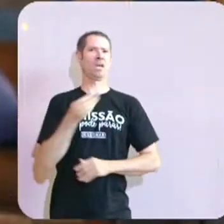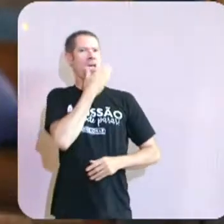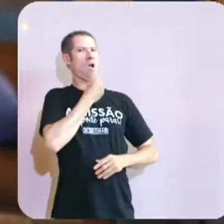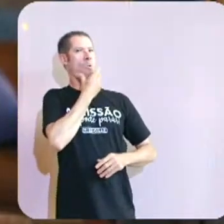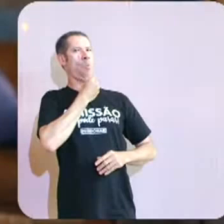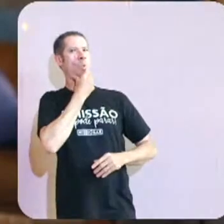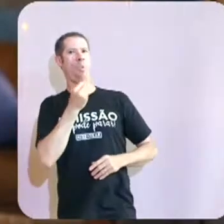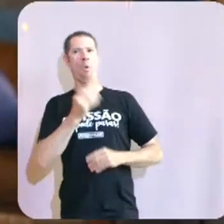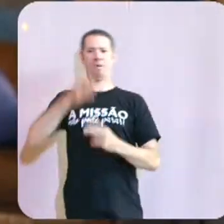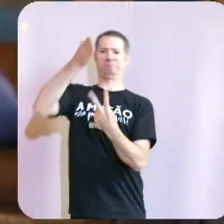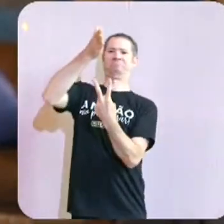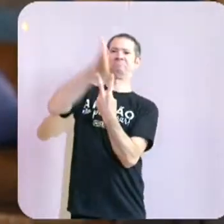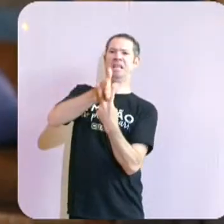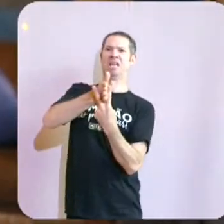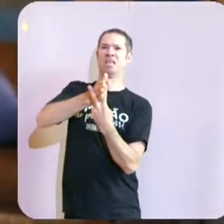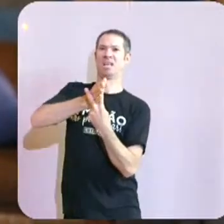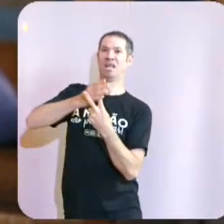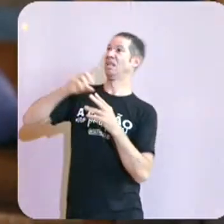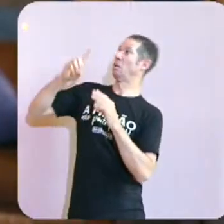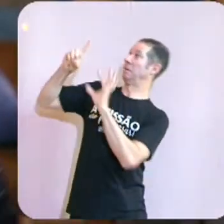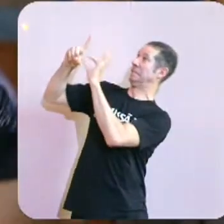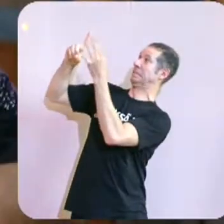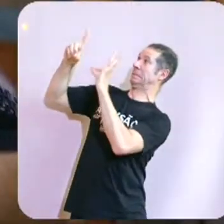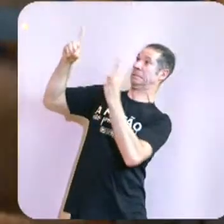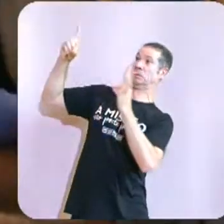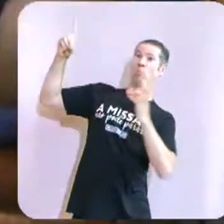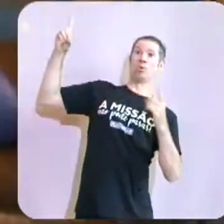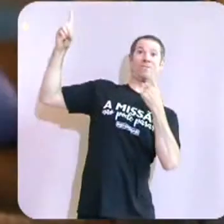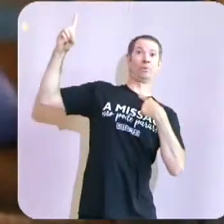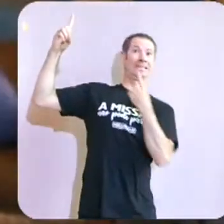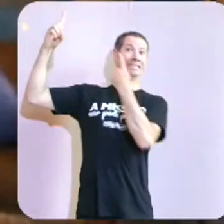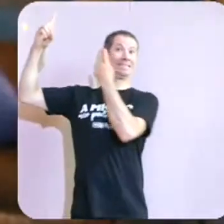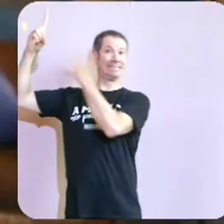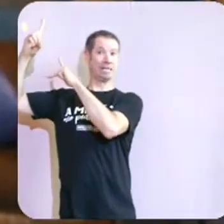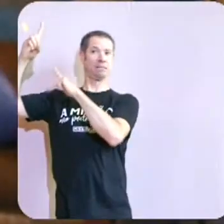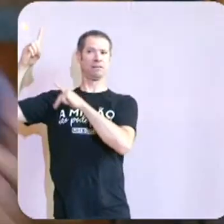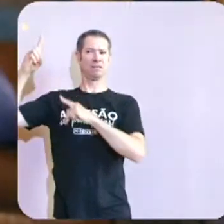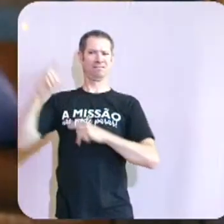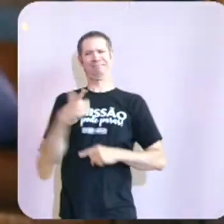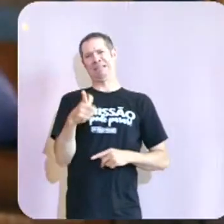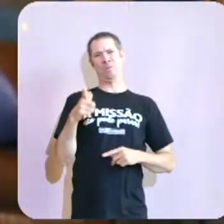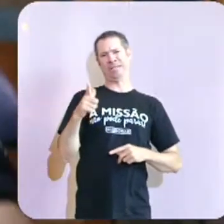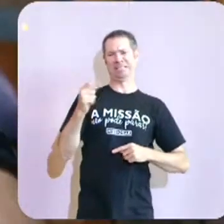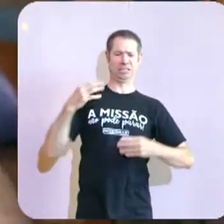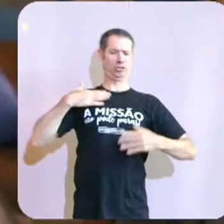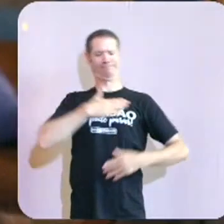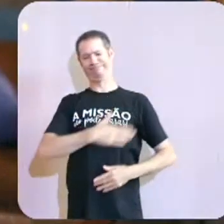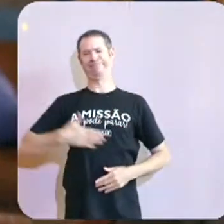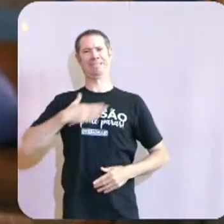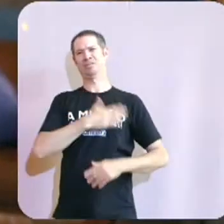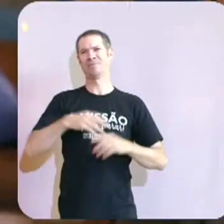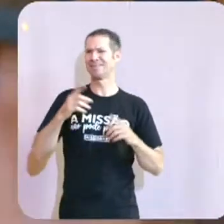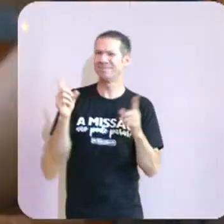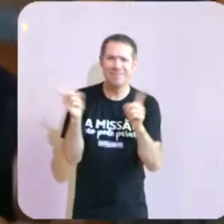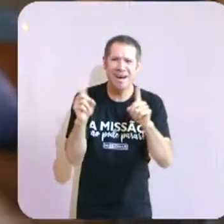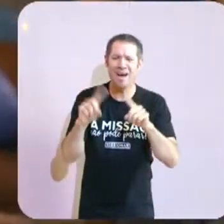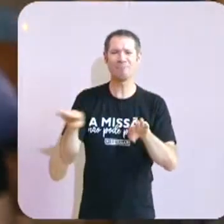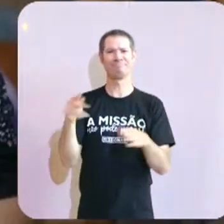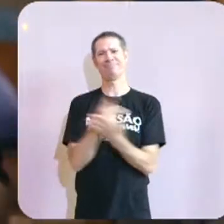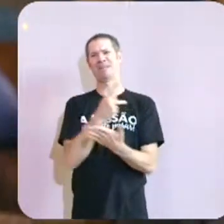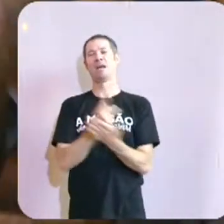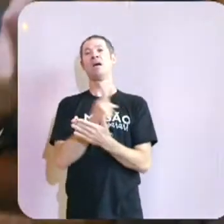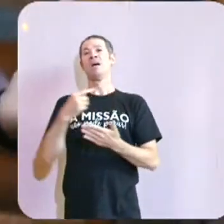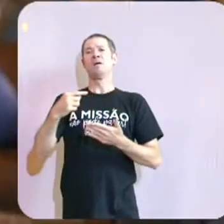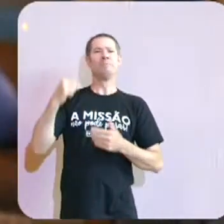homem está no centro, a gente está longe da vontade de Deus. Deus não existe para nos satisfazer, irmãos e irmãs. Eu me